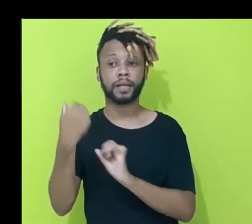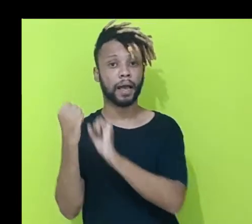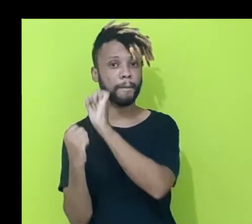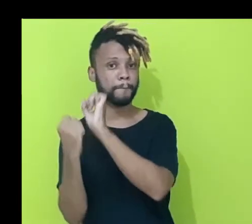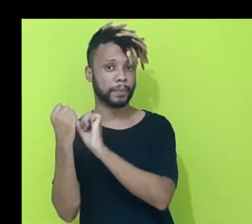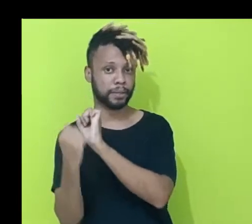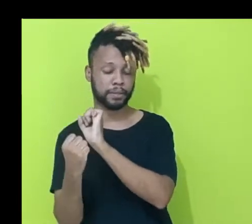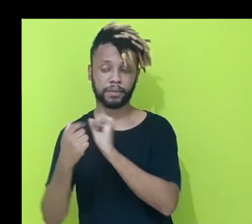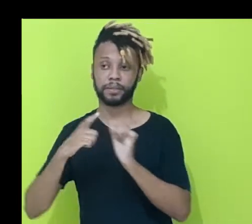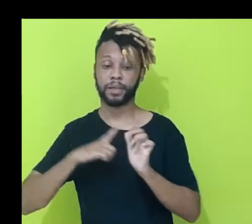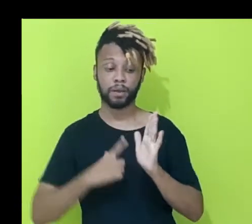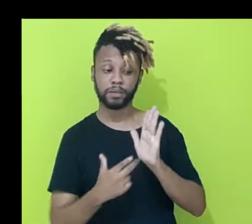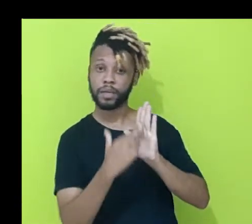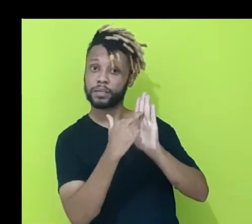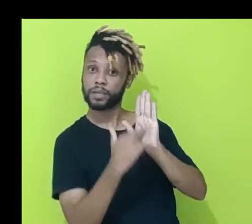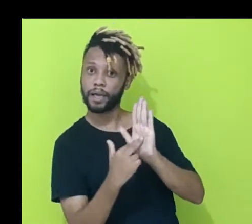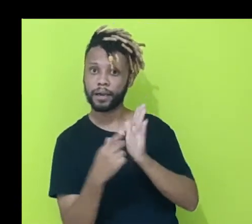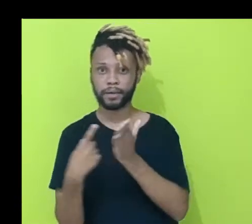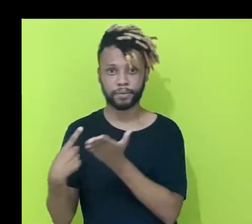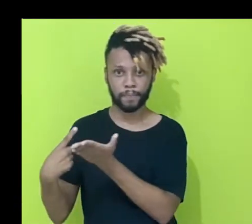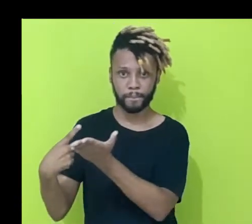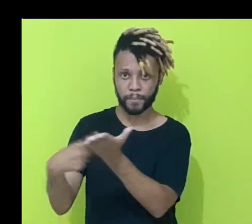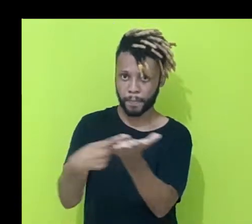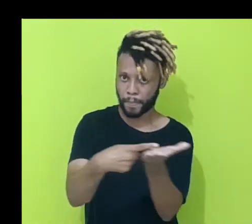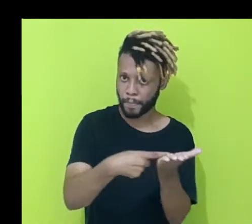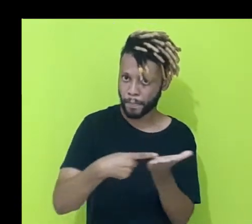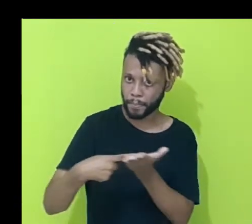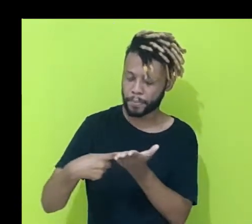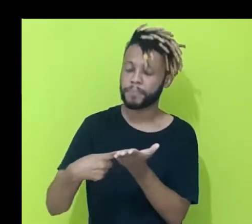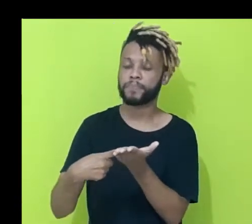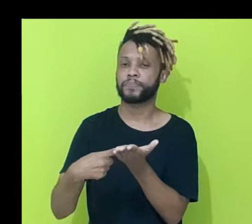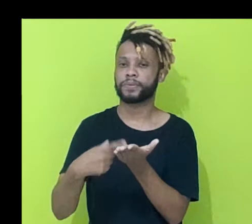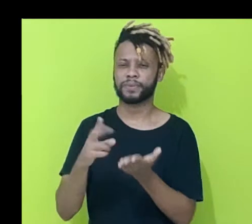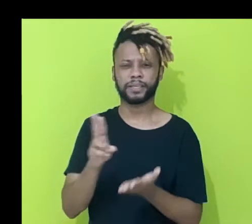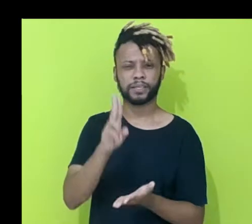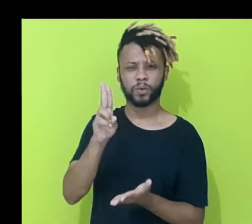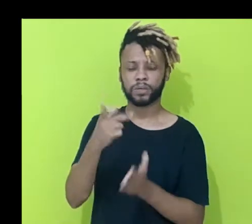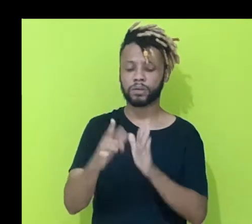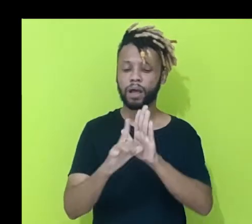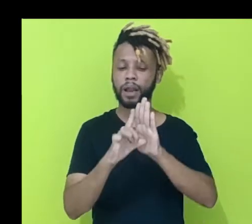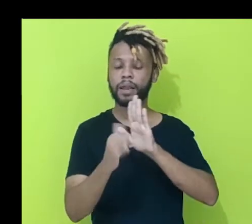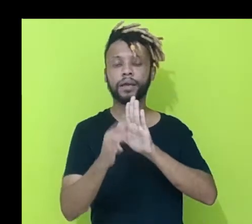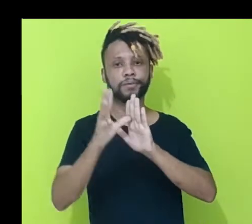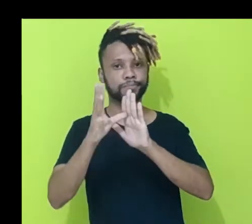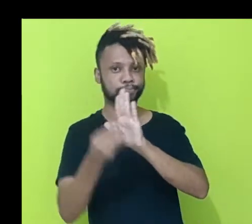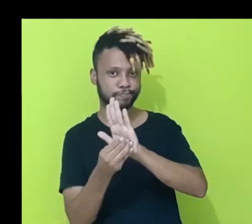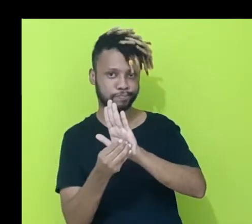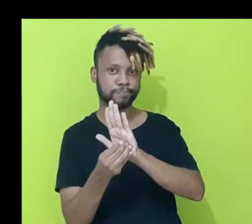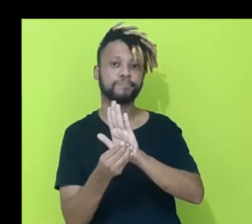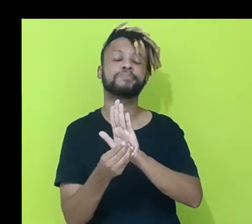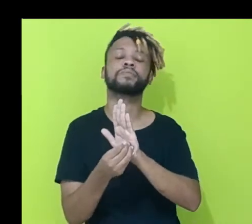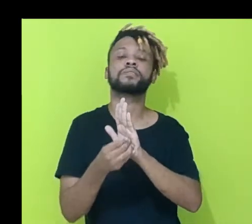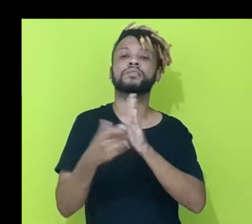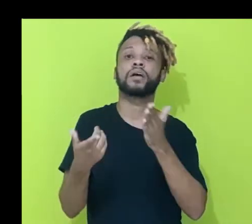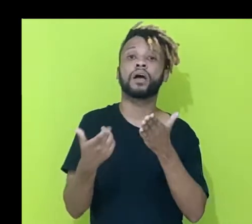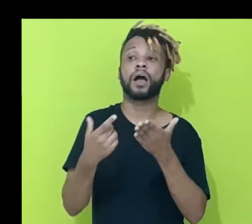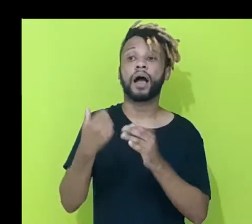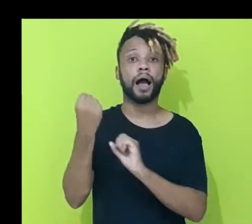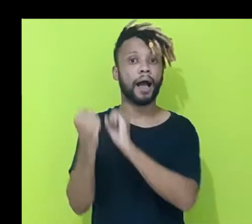contrapartidas que são acordadas com a proponente e as que são obrigatórias pela lei que você está utilizando, aqui no caso a Lei